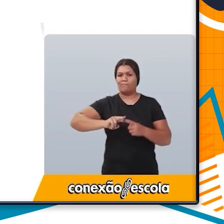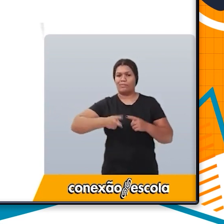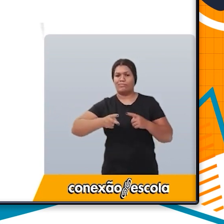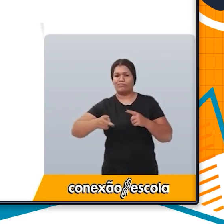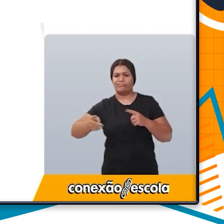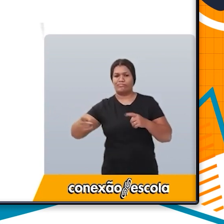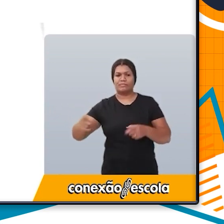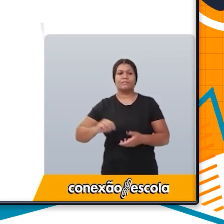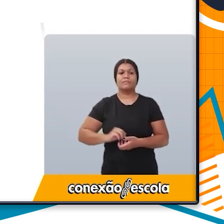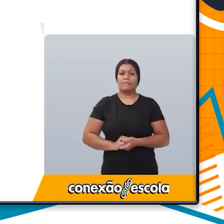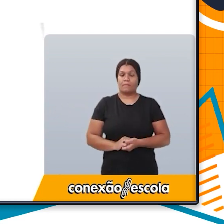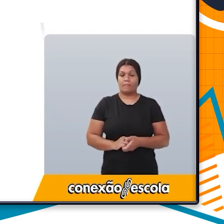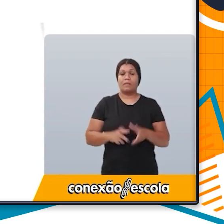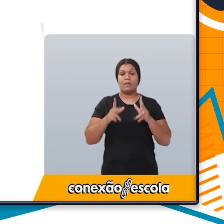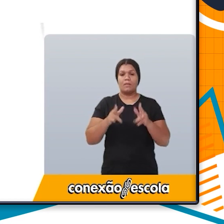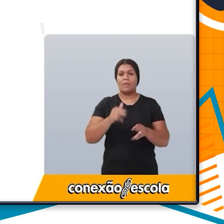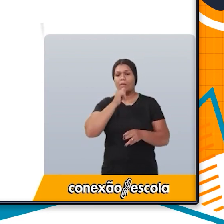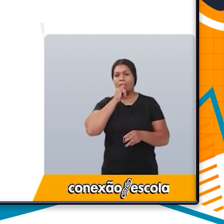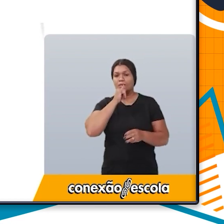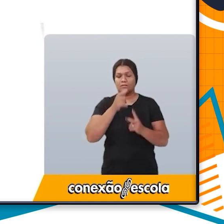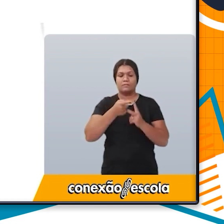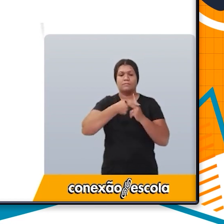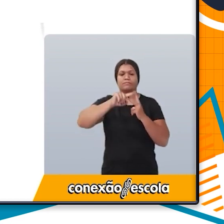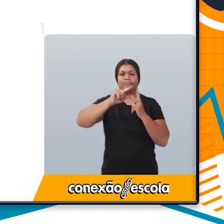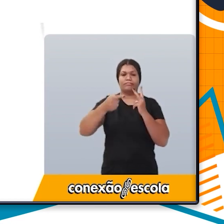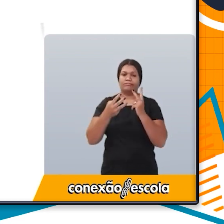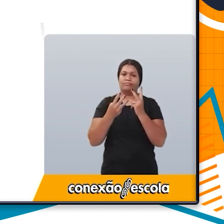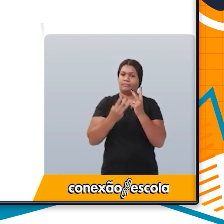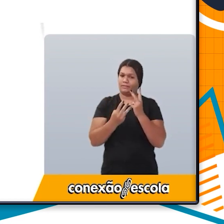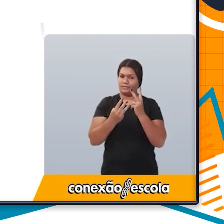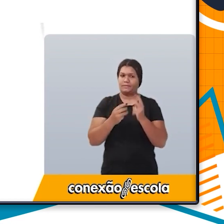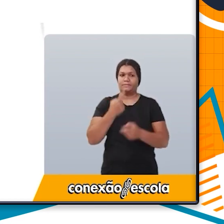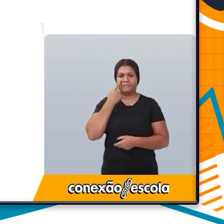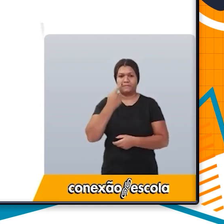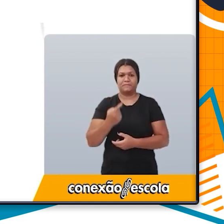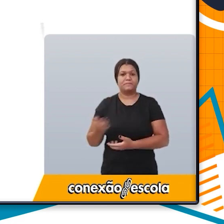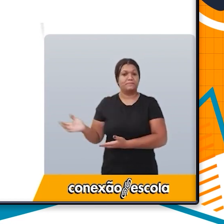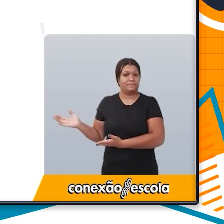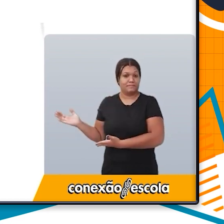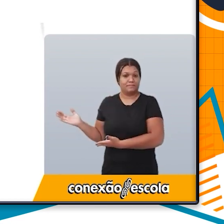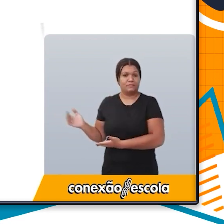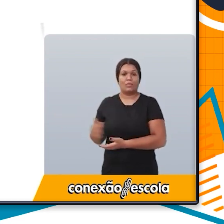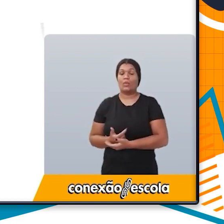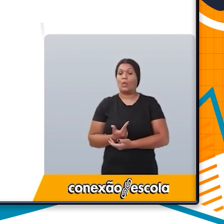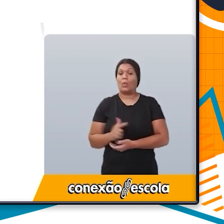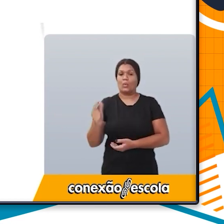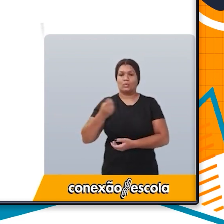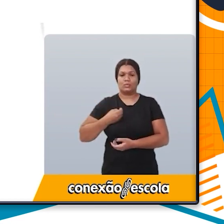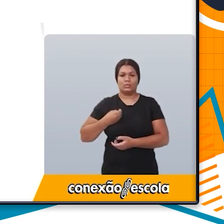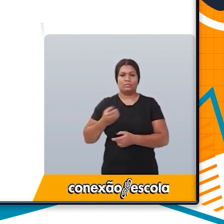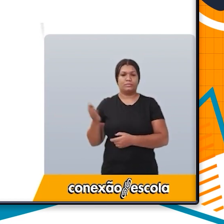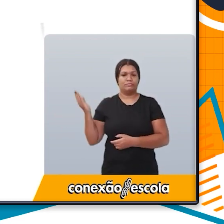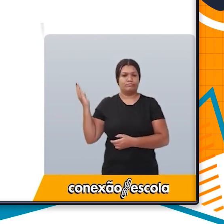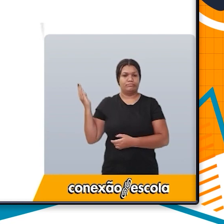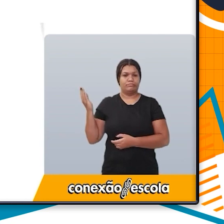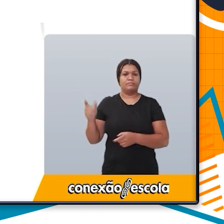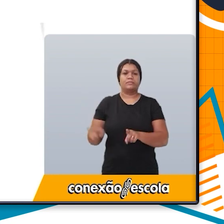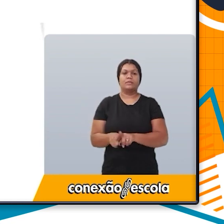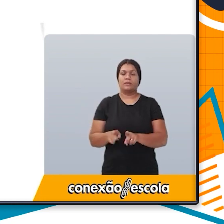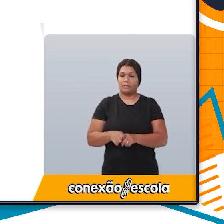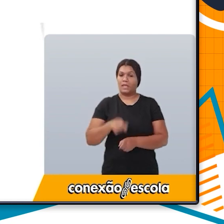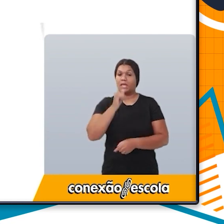e infinita. Da mesma forma, raiz de 3. Este outro número também é um exemplo de